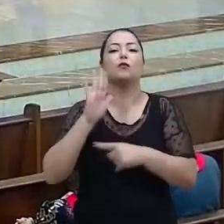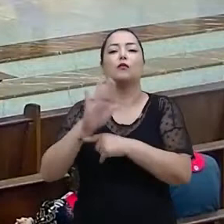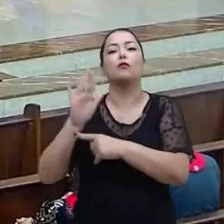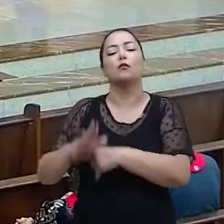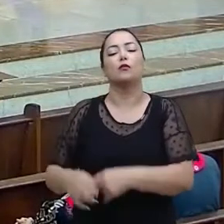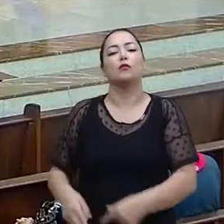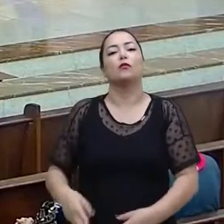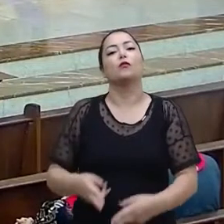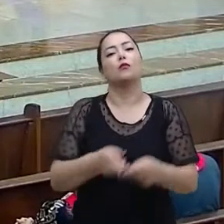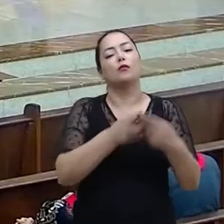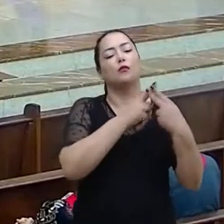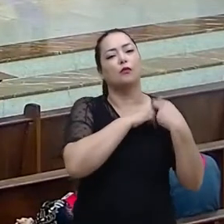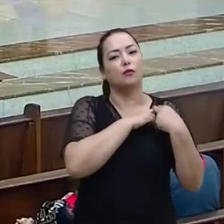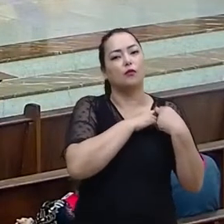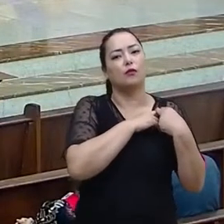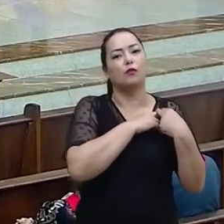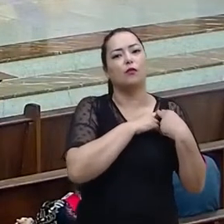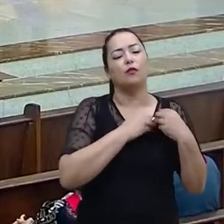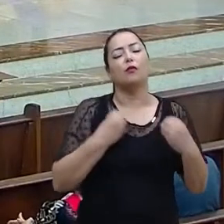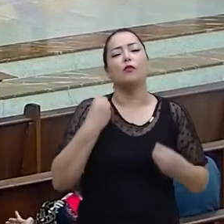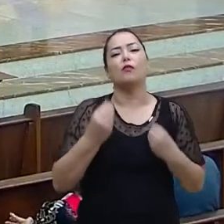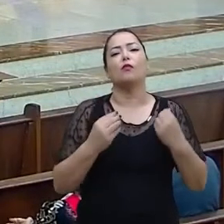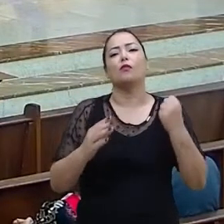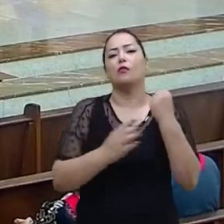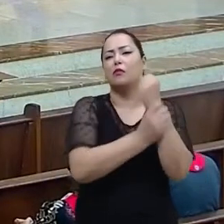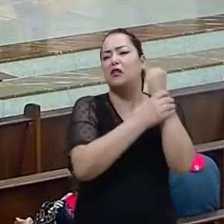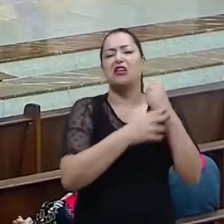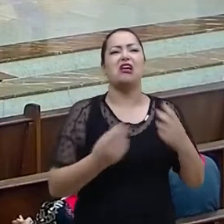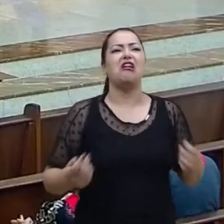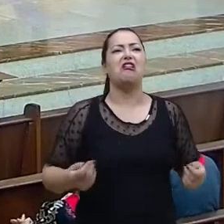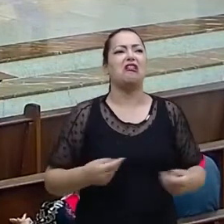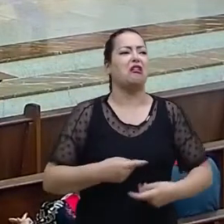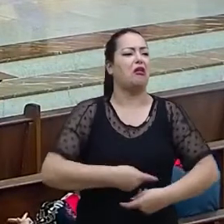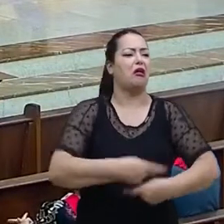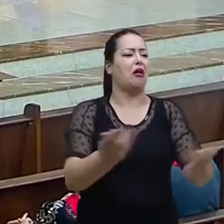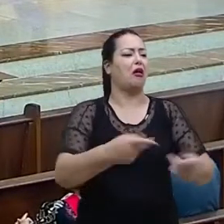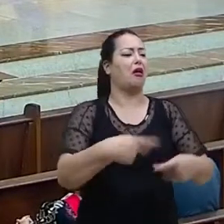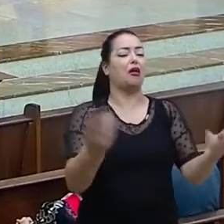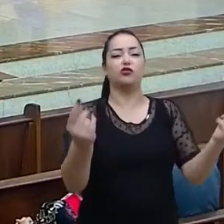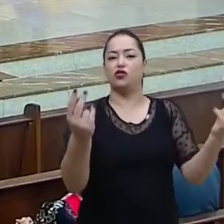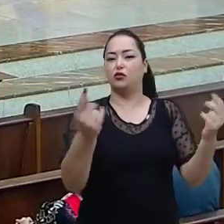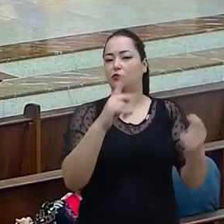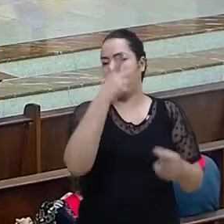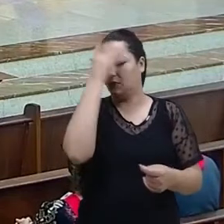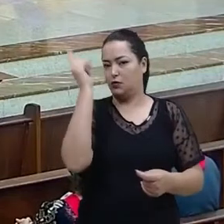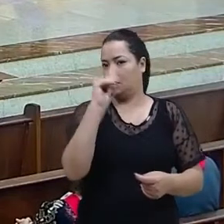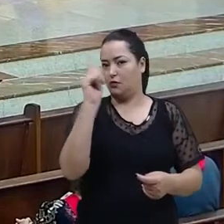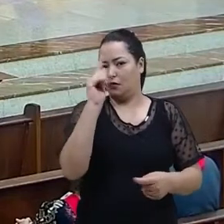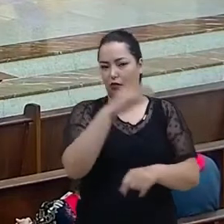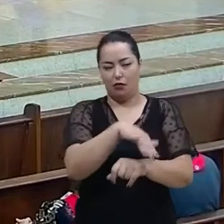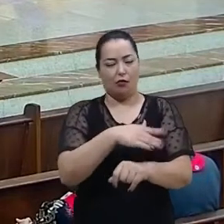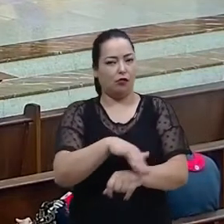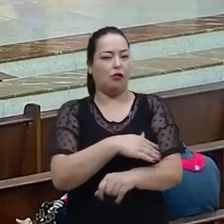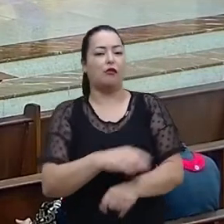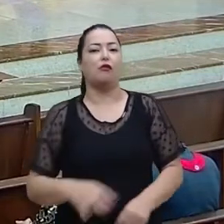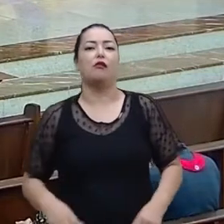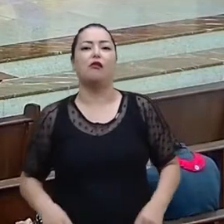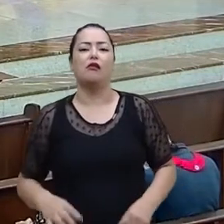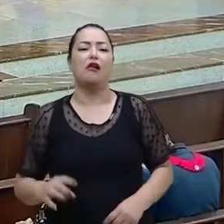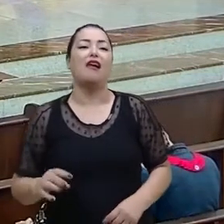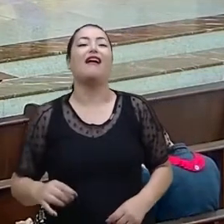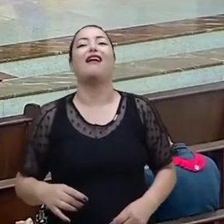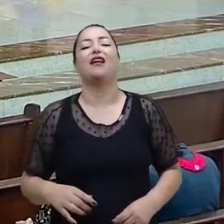responsável responsável não pegue saia de dando dinheiro para as pessoas na rua Não façam isso não tem dinheiro